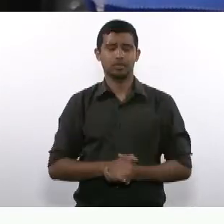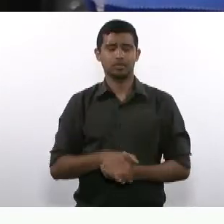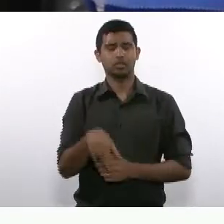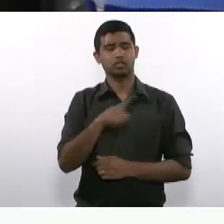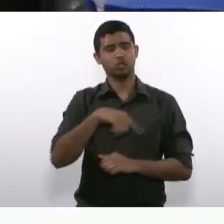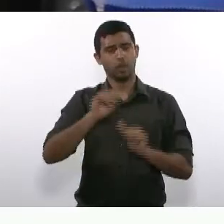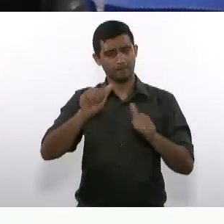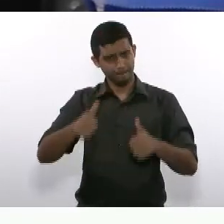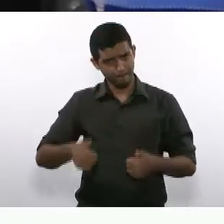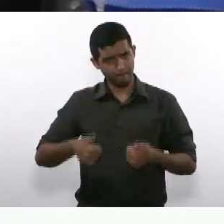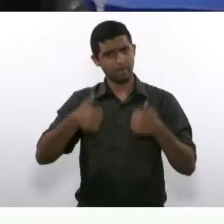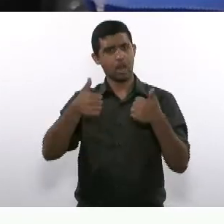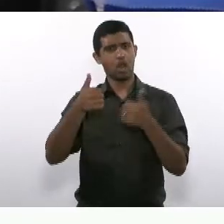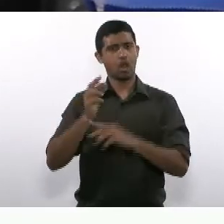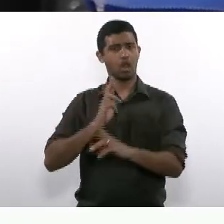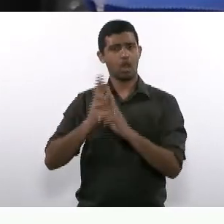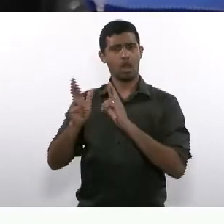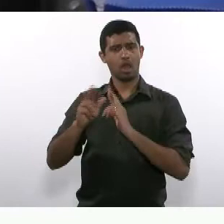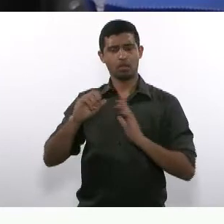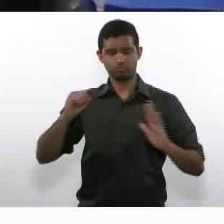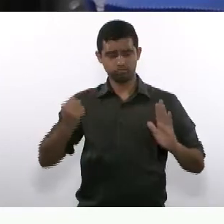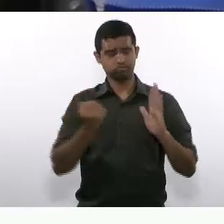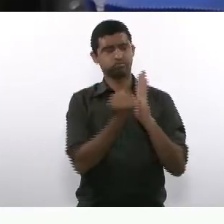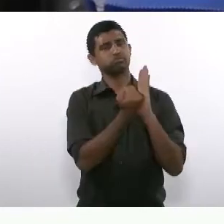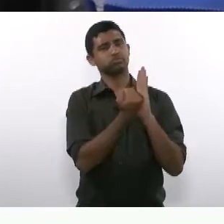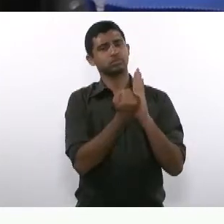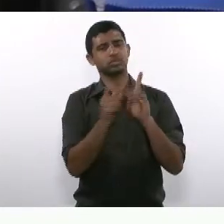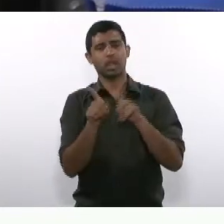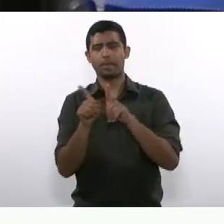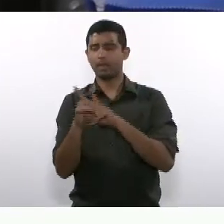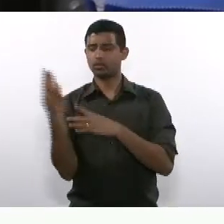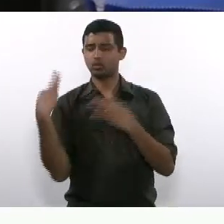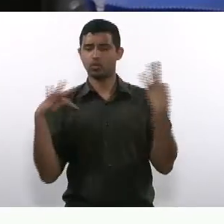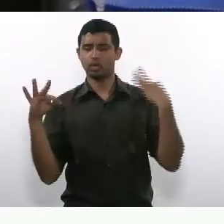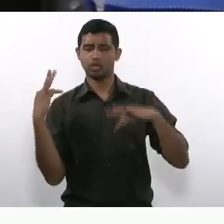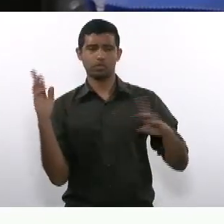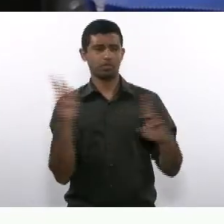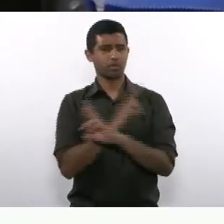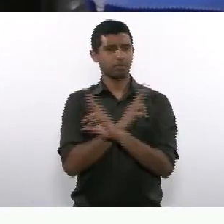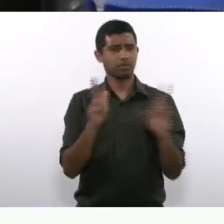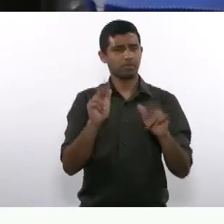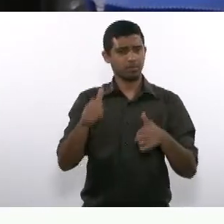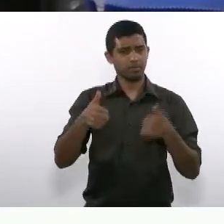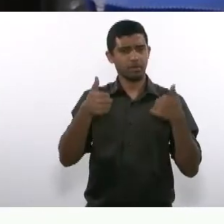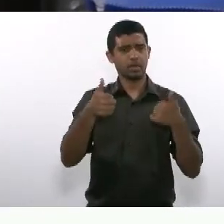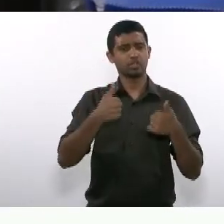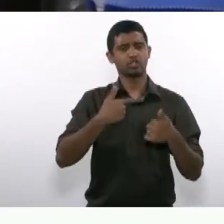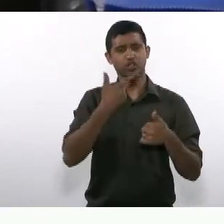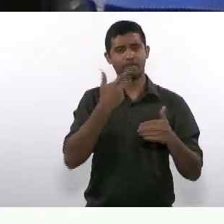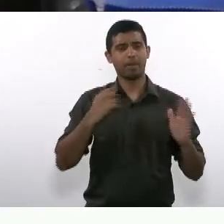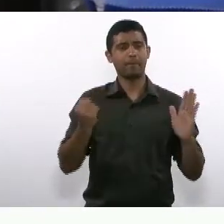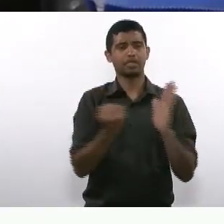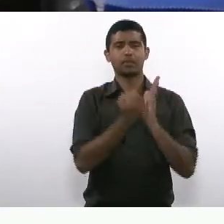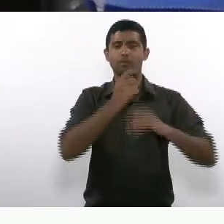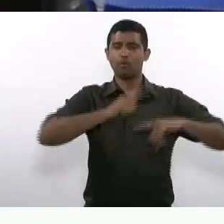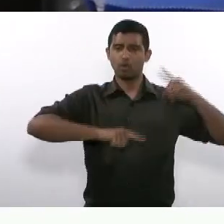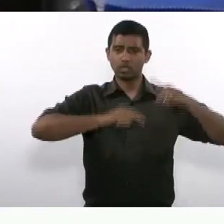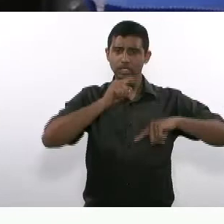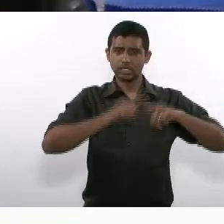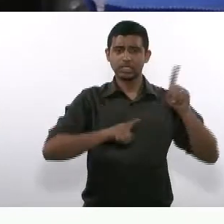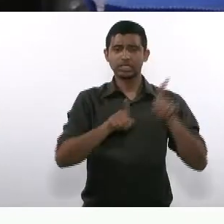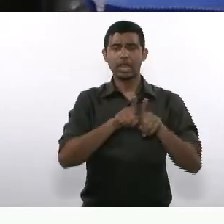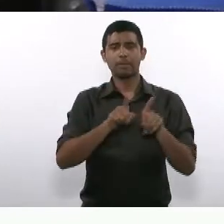o casamento entre patrimônio e turismo. E aí a gente fala de patrimônio material e